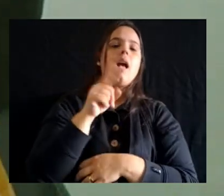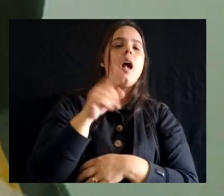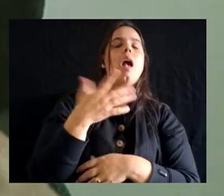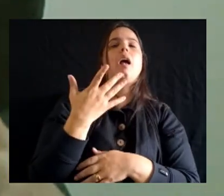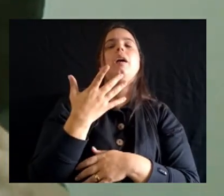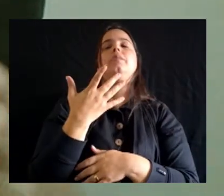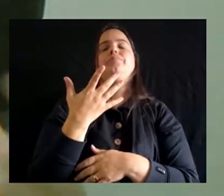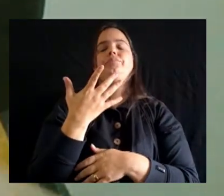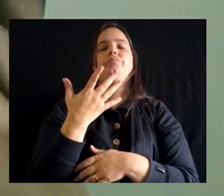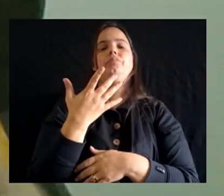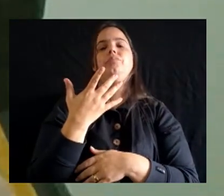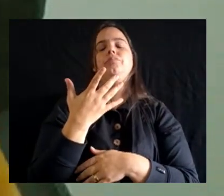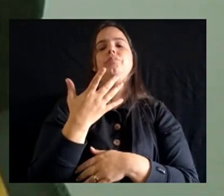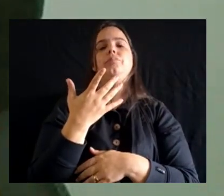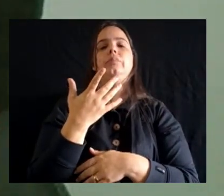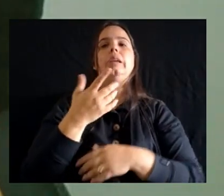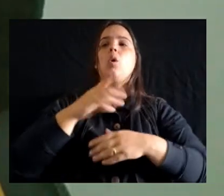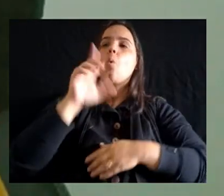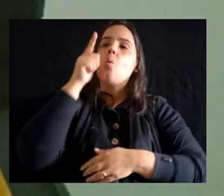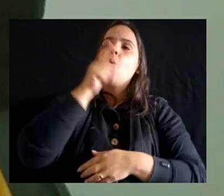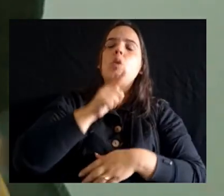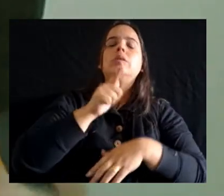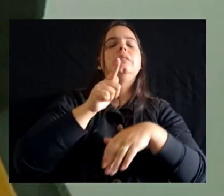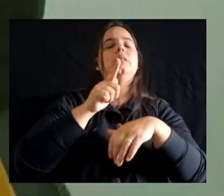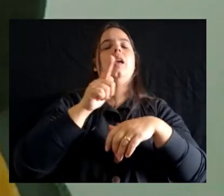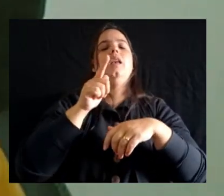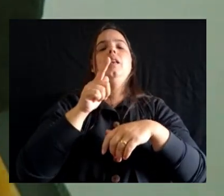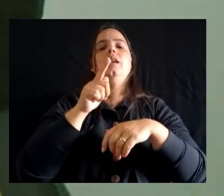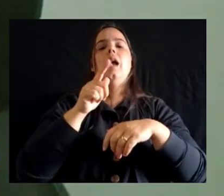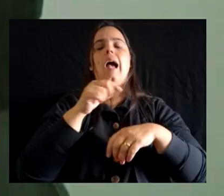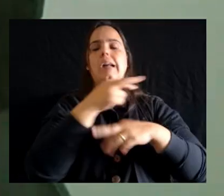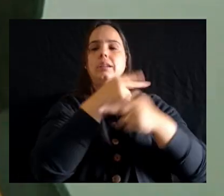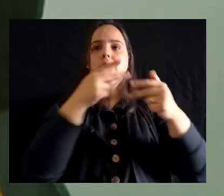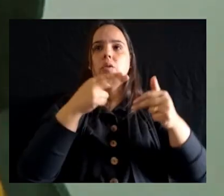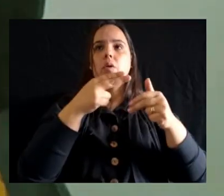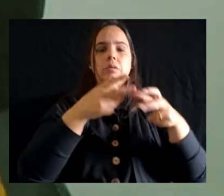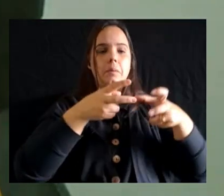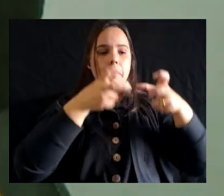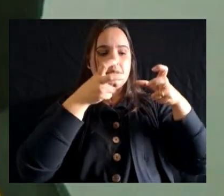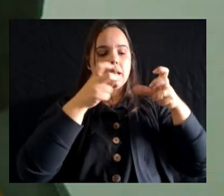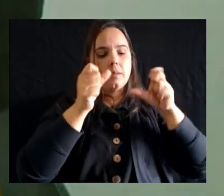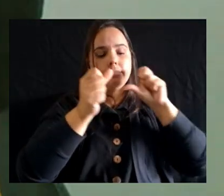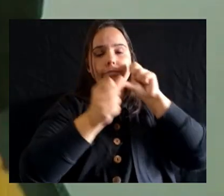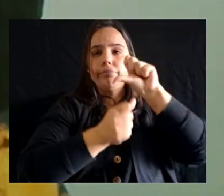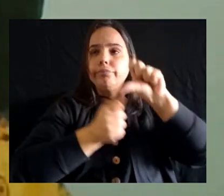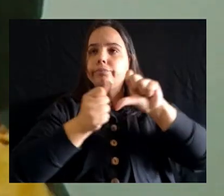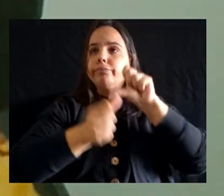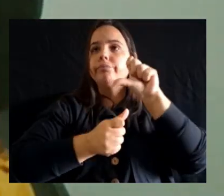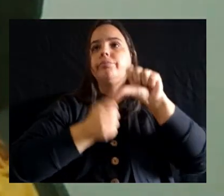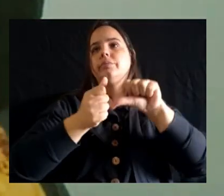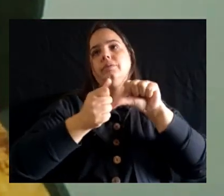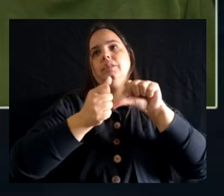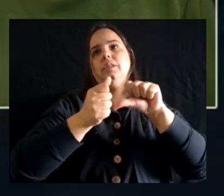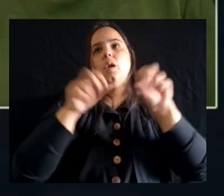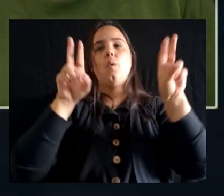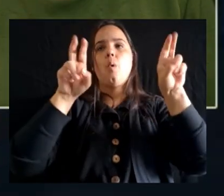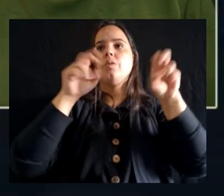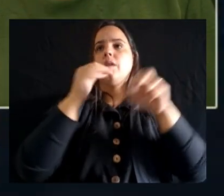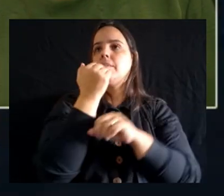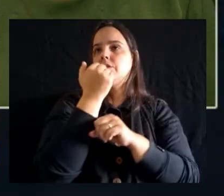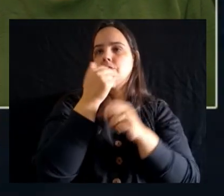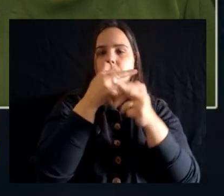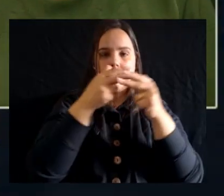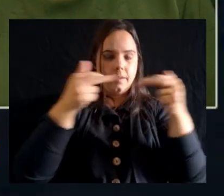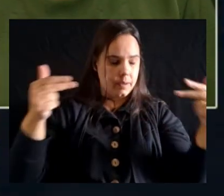gente consegue mudar muitas percepções em relação à alimentação. Muito bem. Agora, fala